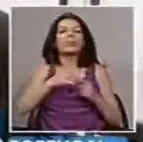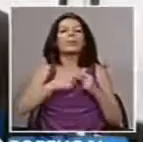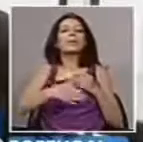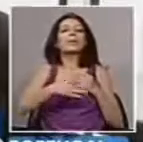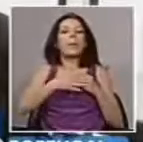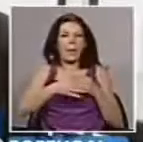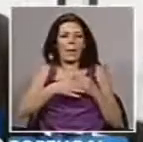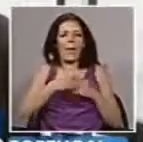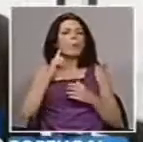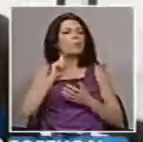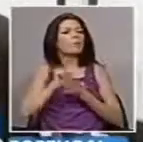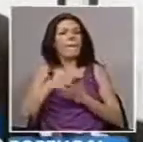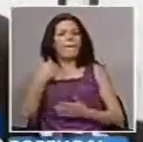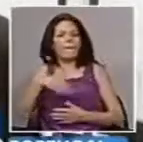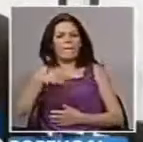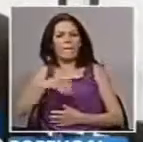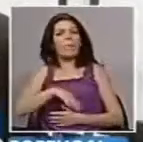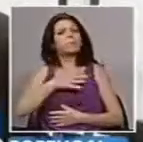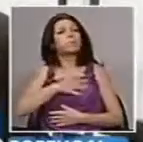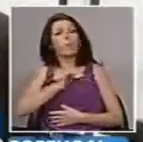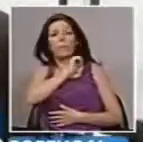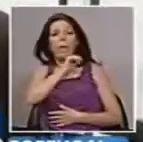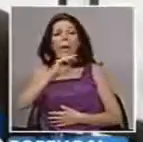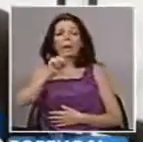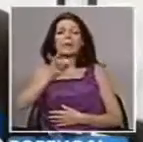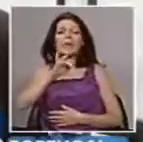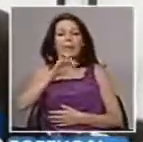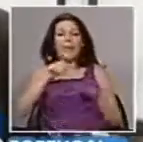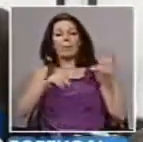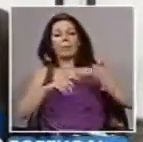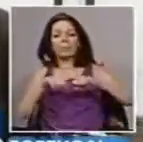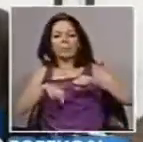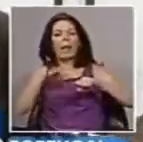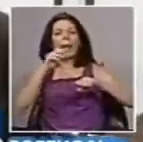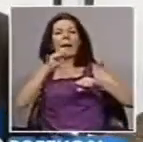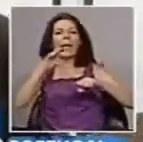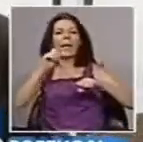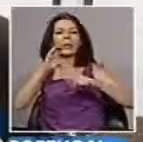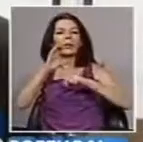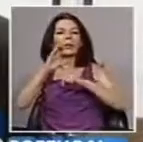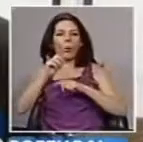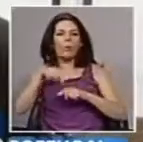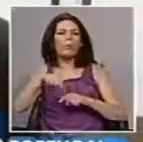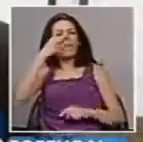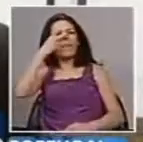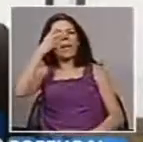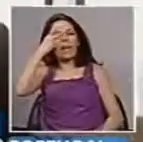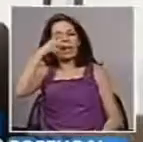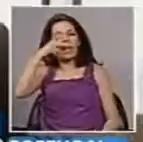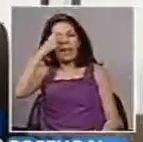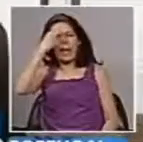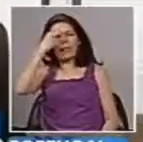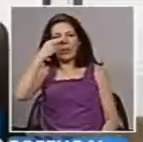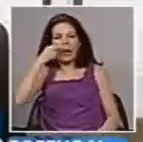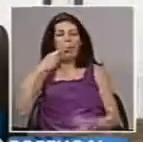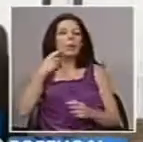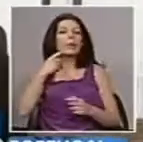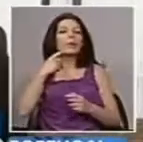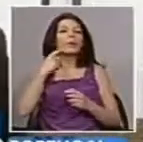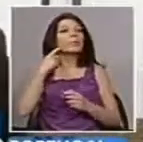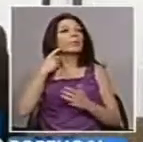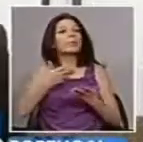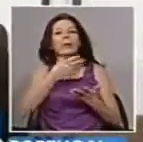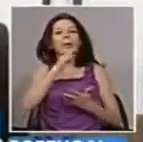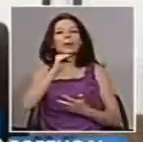semana. É um empresário sírio que se instalou em Carreço, Viana do Castelo. Sobre o que está a acontecer na